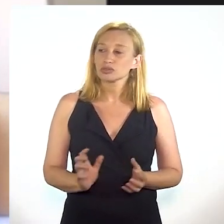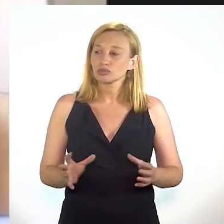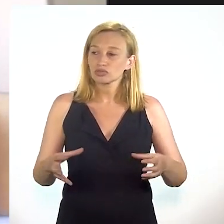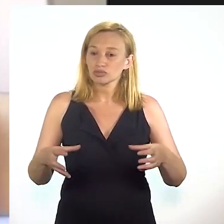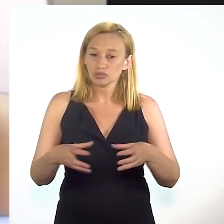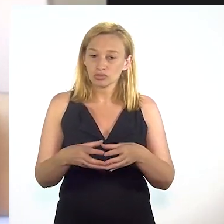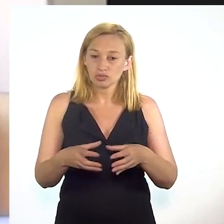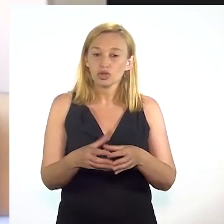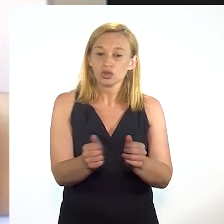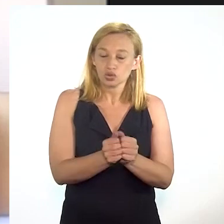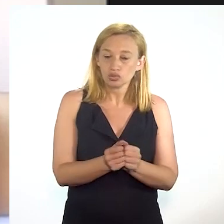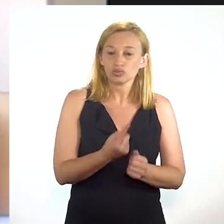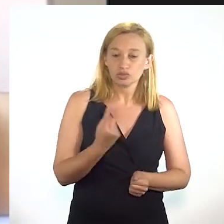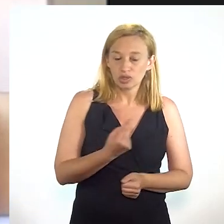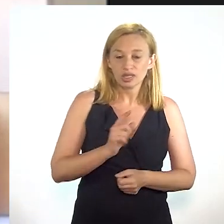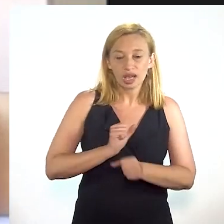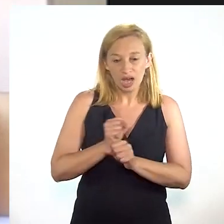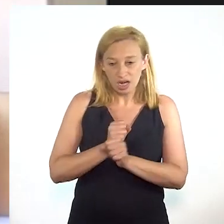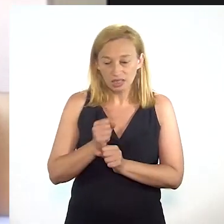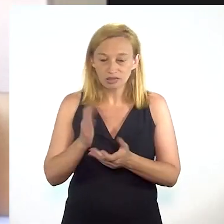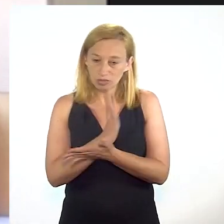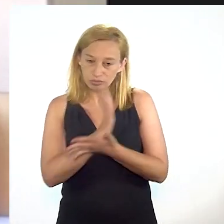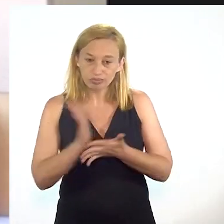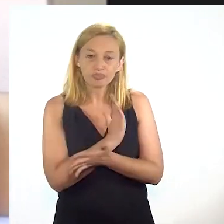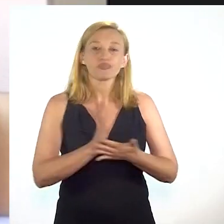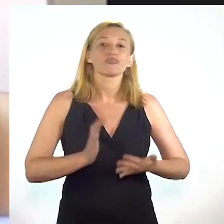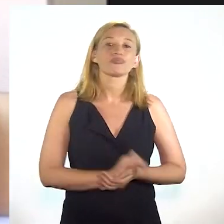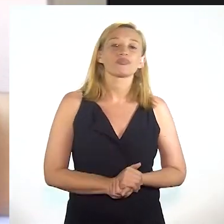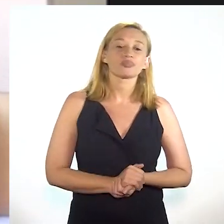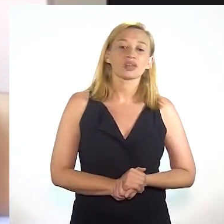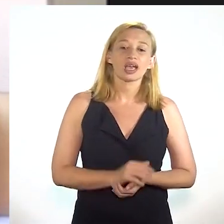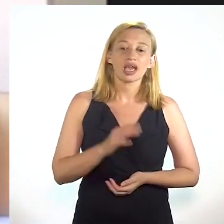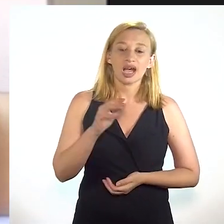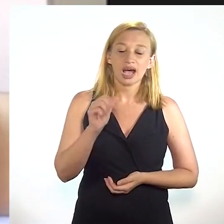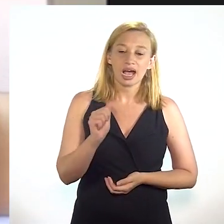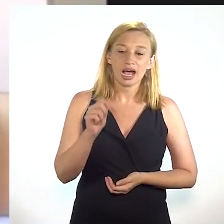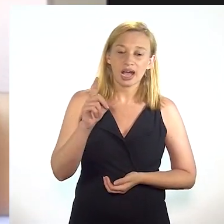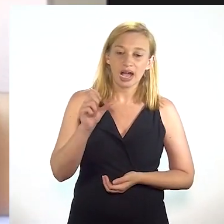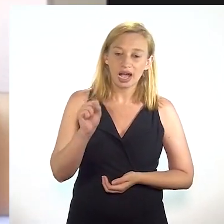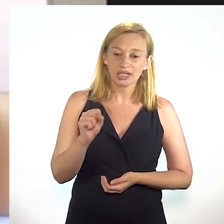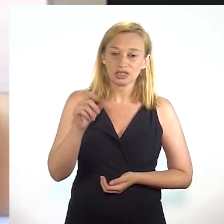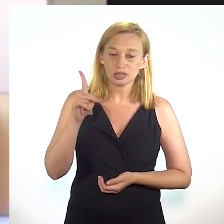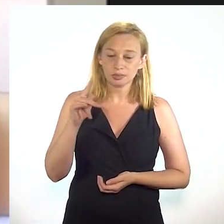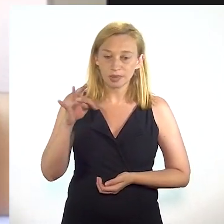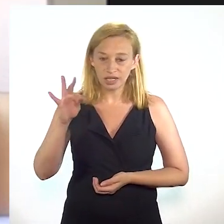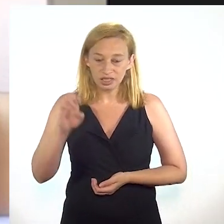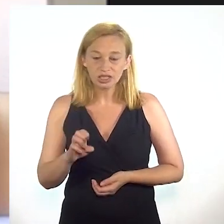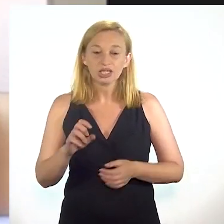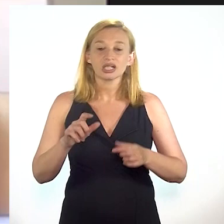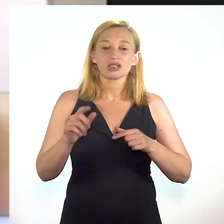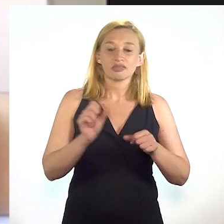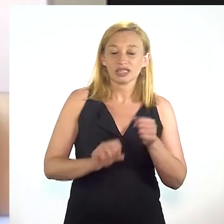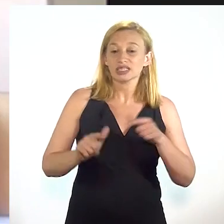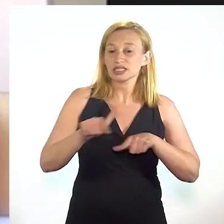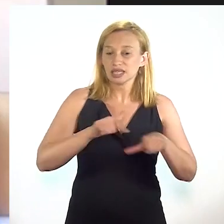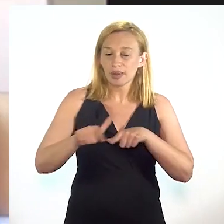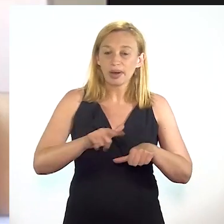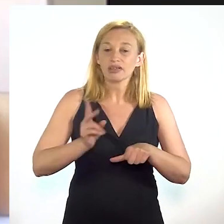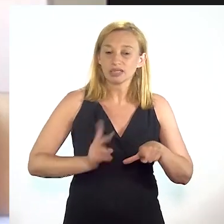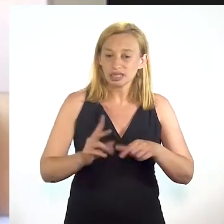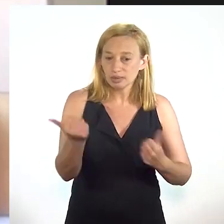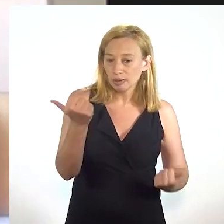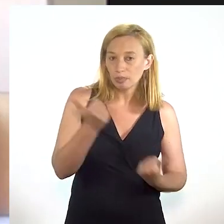colaboradoras conosco já há alguns anos. Tá? A Asplande, fazendo esse trabalho, sempre